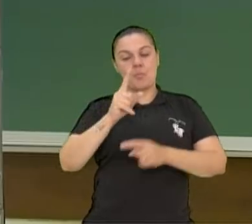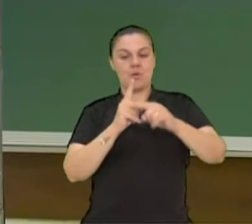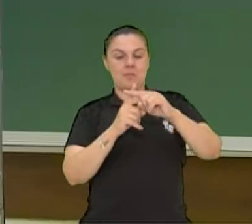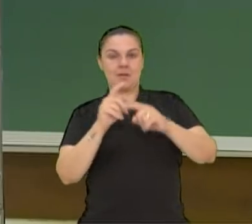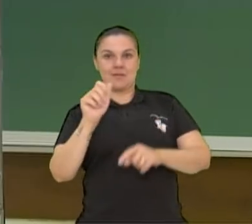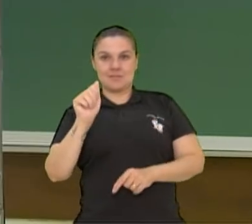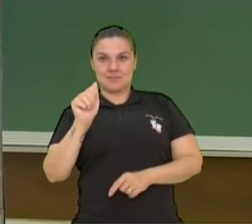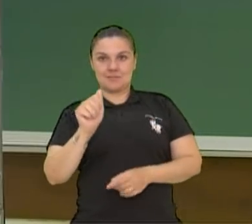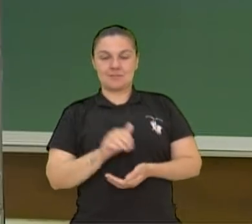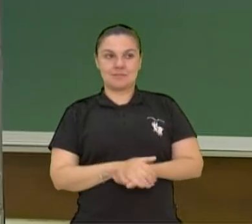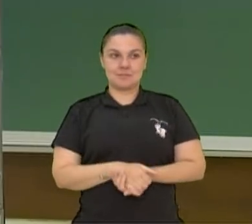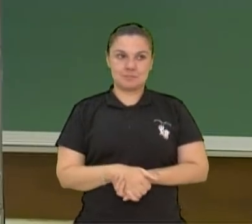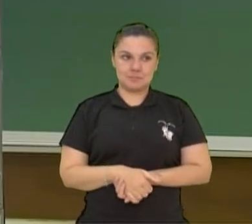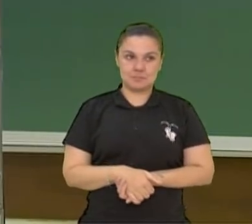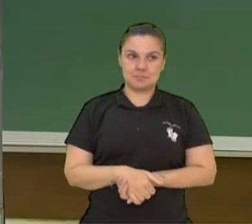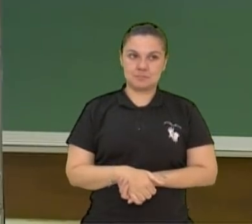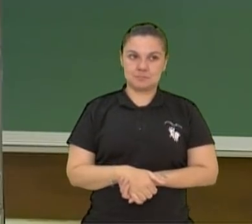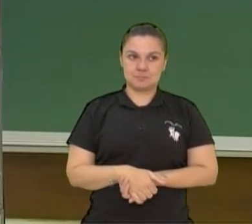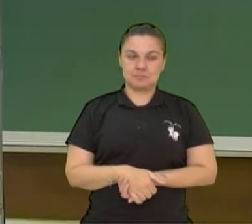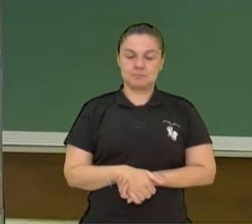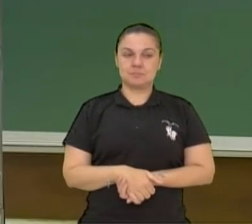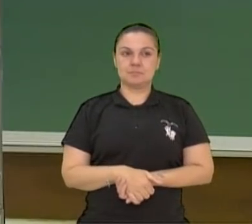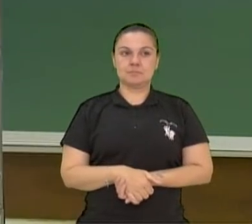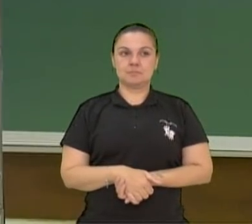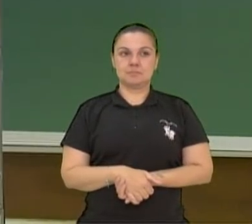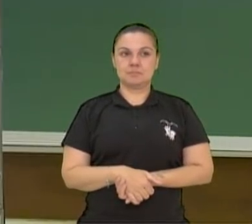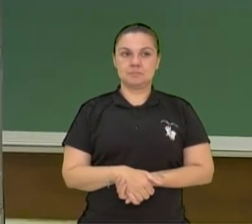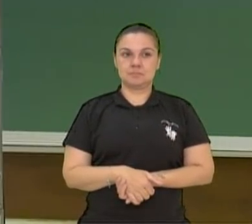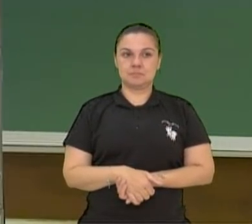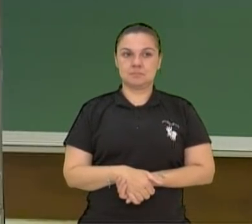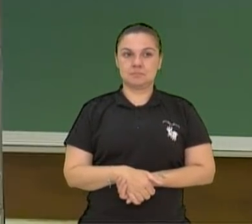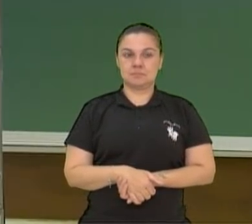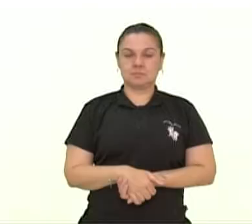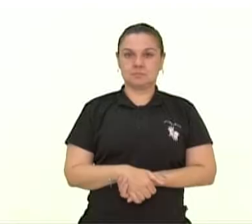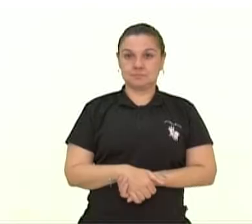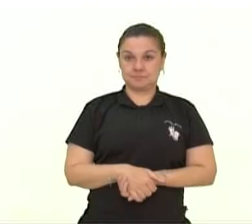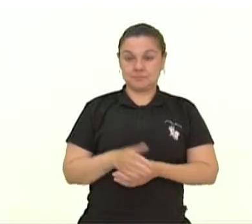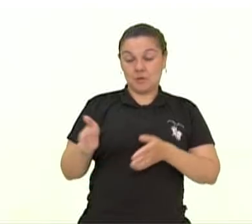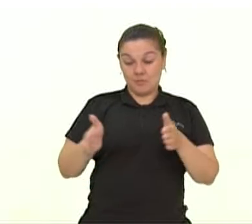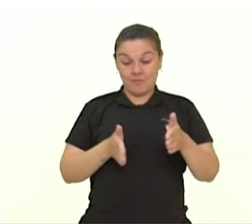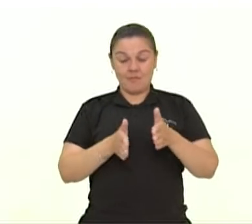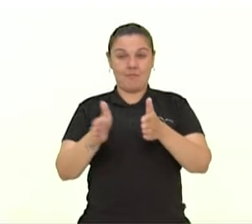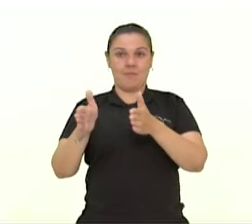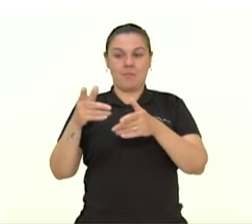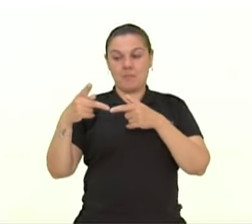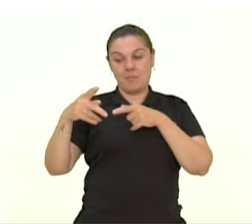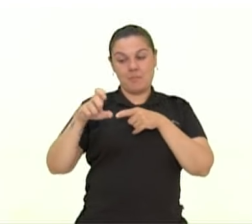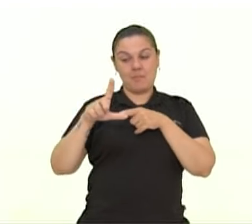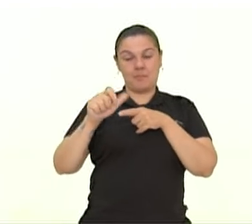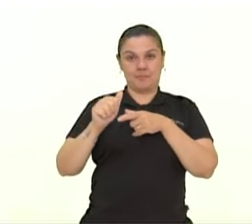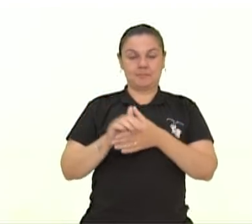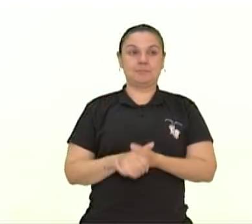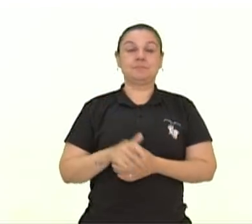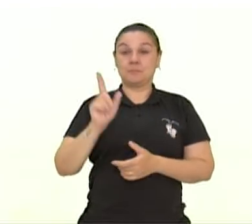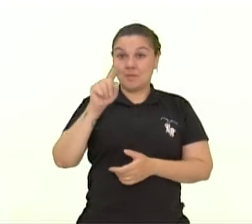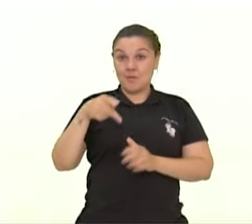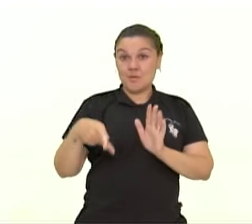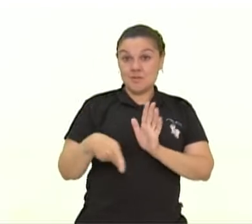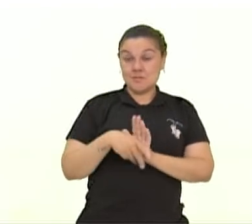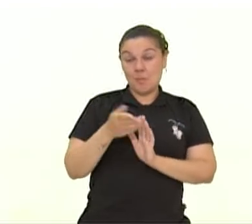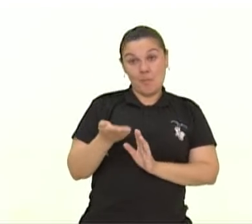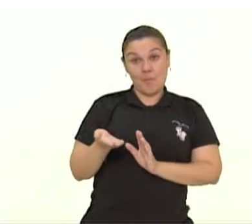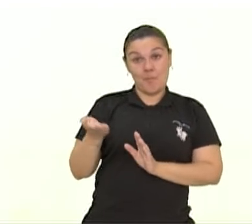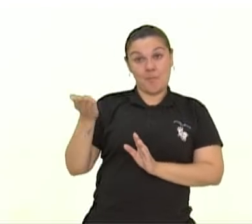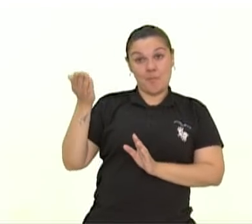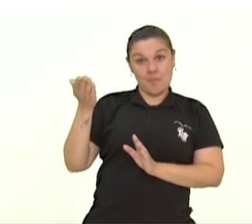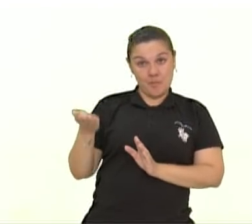contração da preposição por mais o artigo definido a. Né? Quando eu digo segue pela estrada da direita. Né? Então, esse pela se trata mais